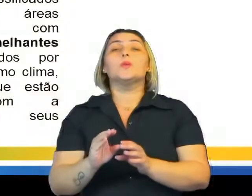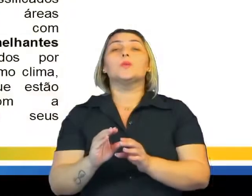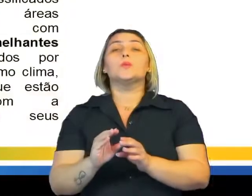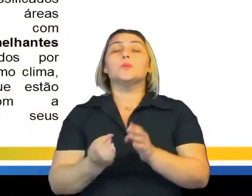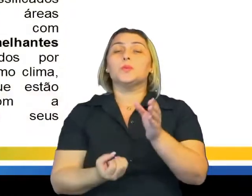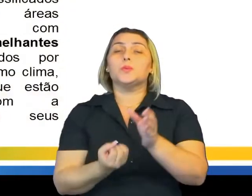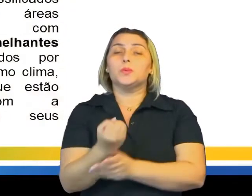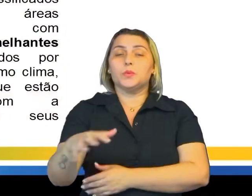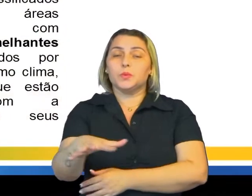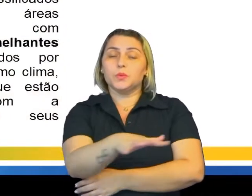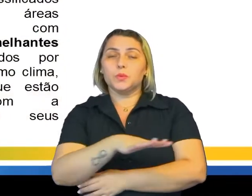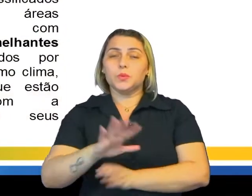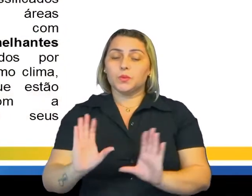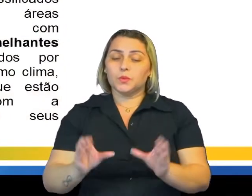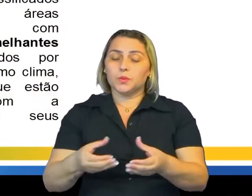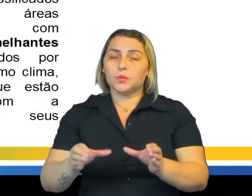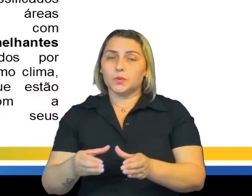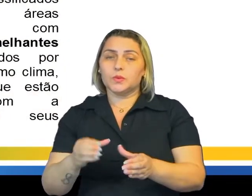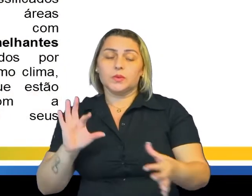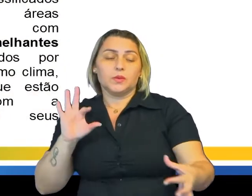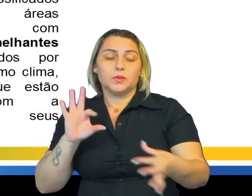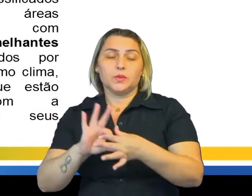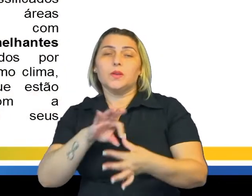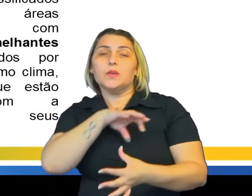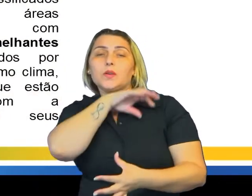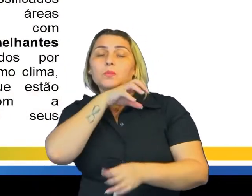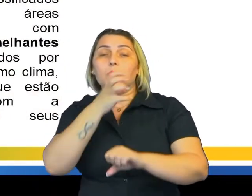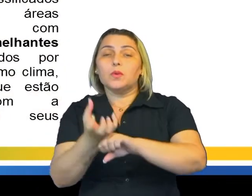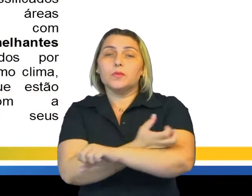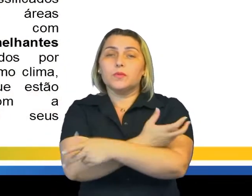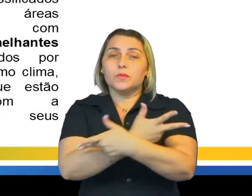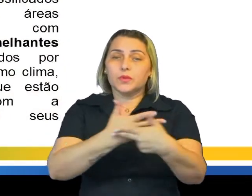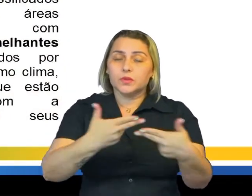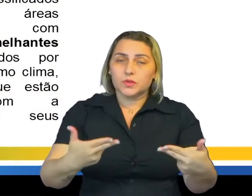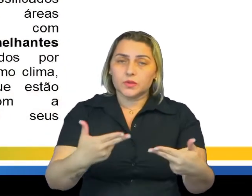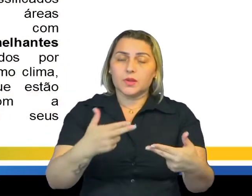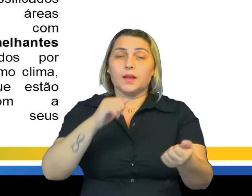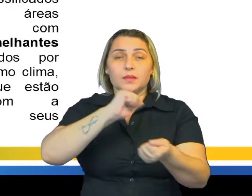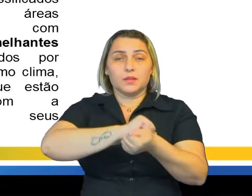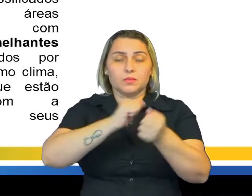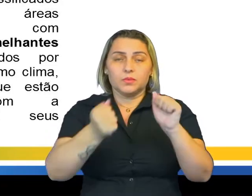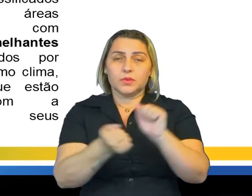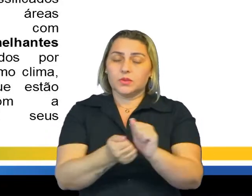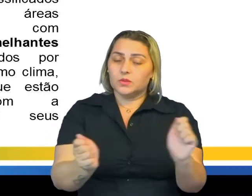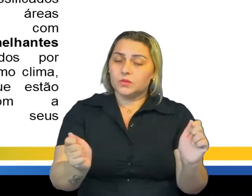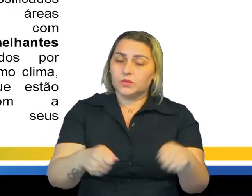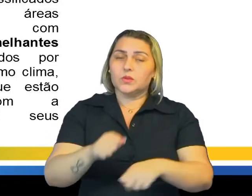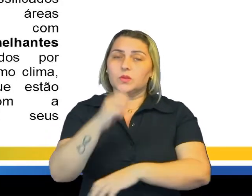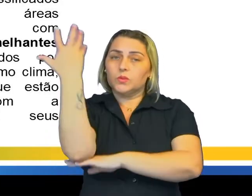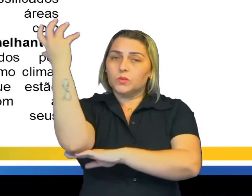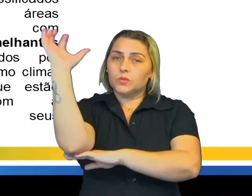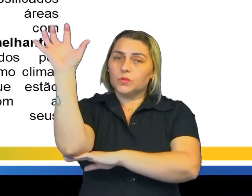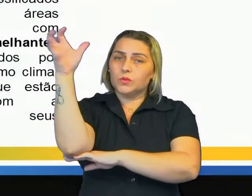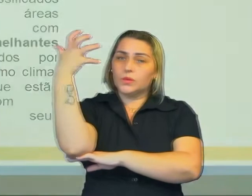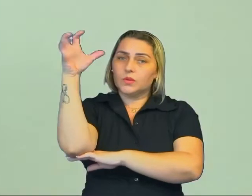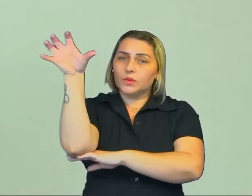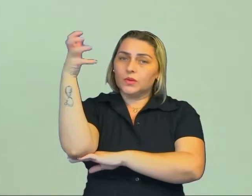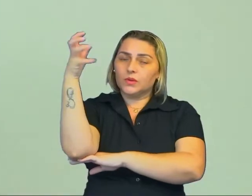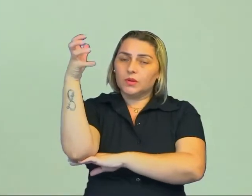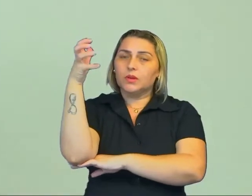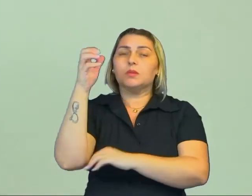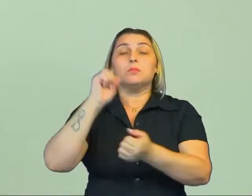grandes comunidades que interligam vida animal e vegetal, adaptadas às condições ambientais, ou seja, aquele